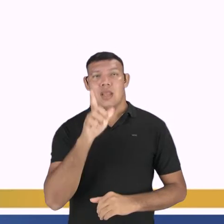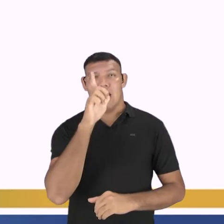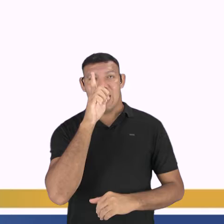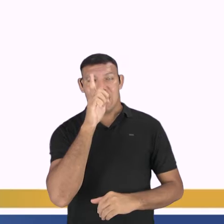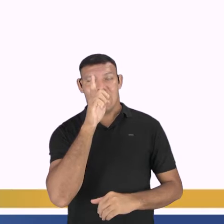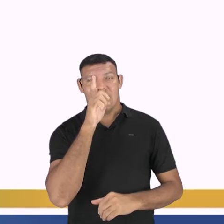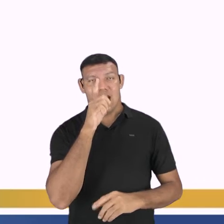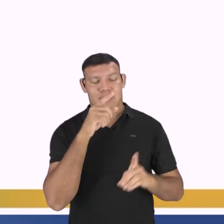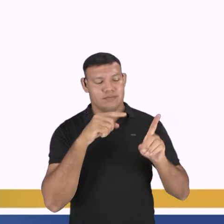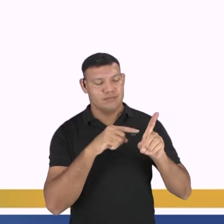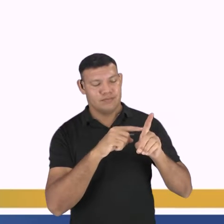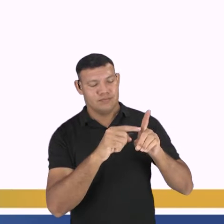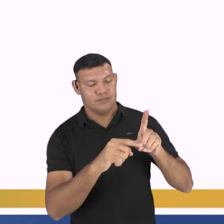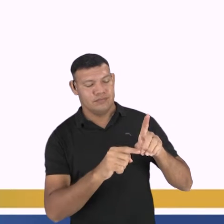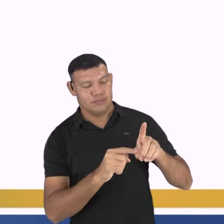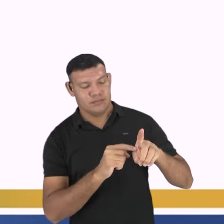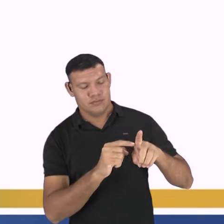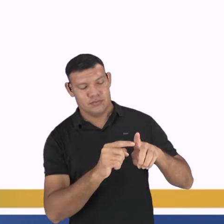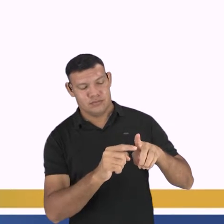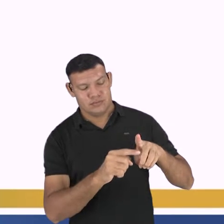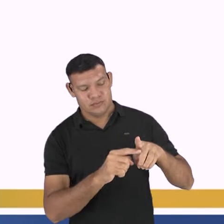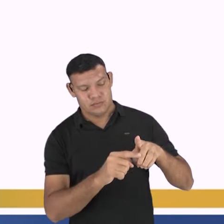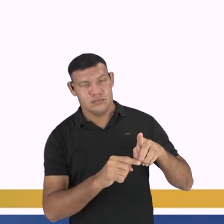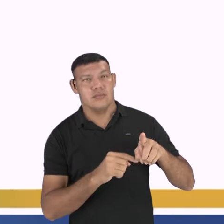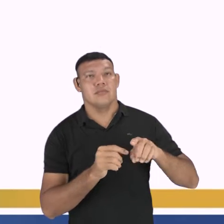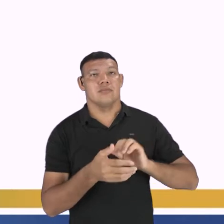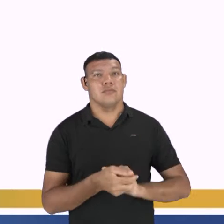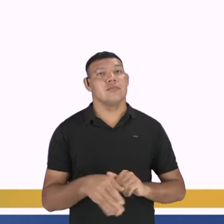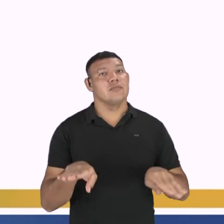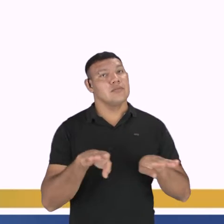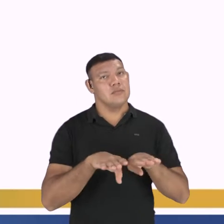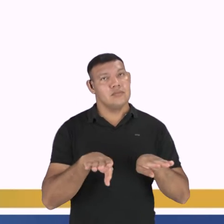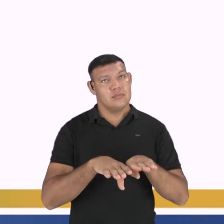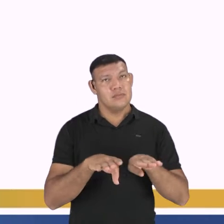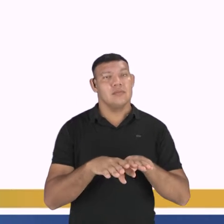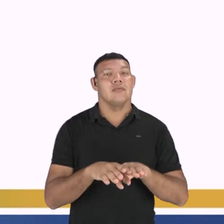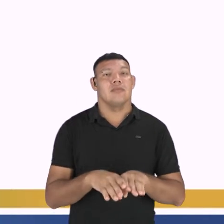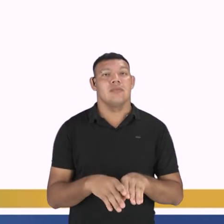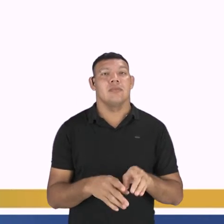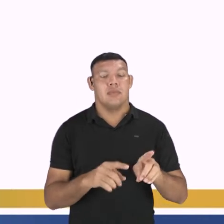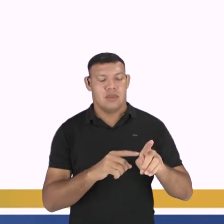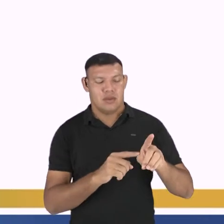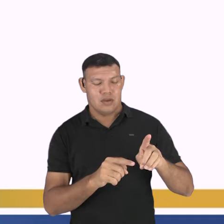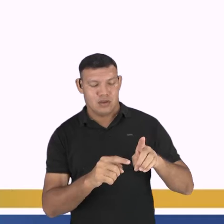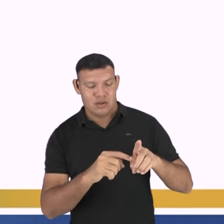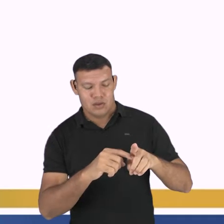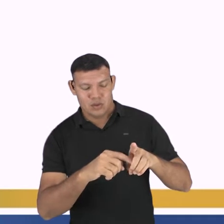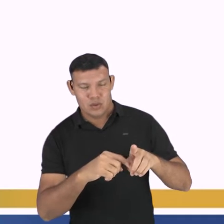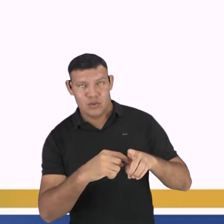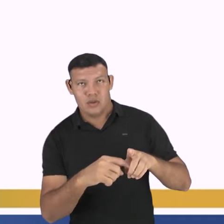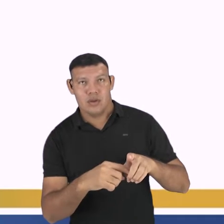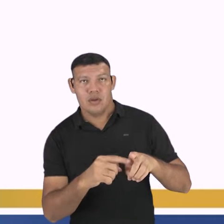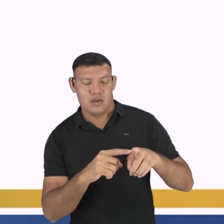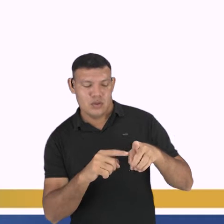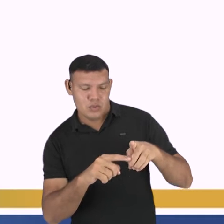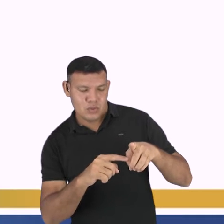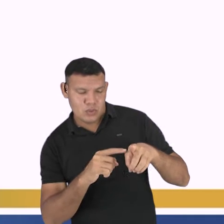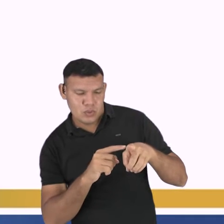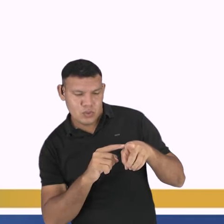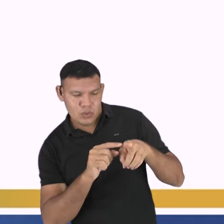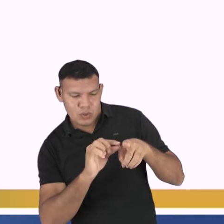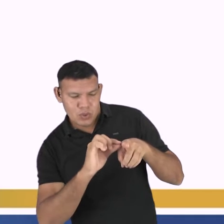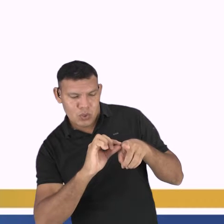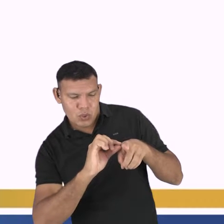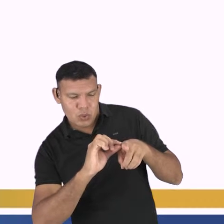e o saco escrotal, né? E também os testículos, o epidídimo, os ductos deferentes, o